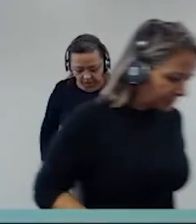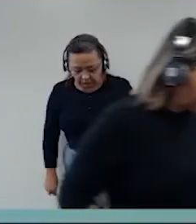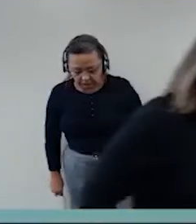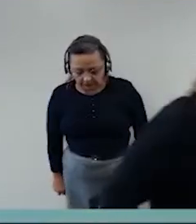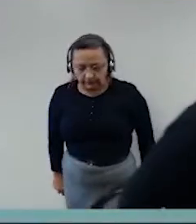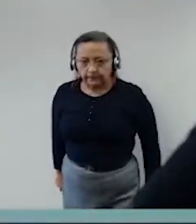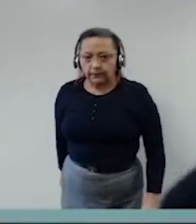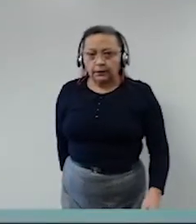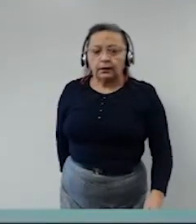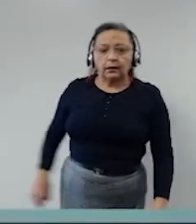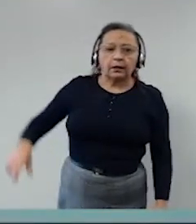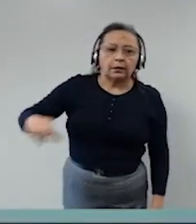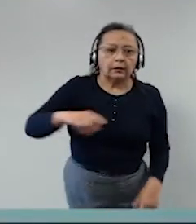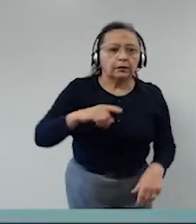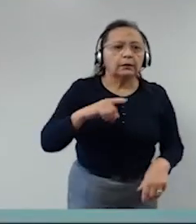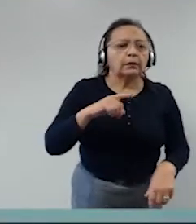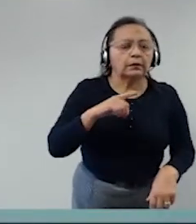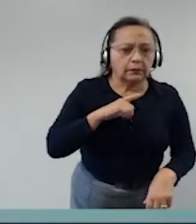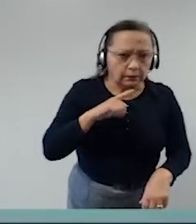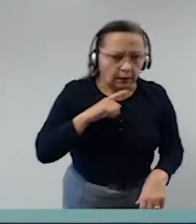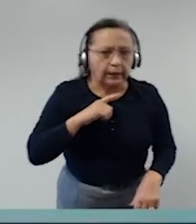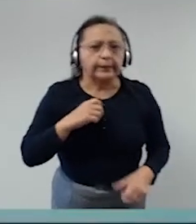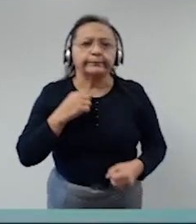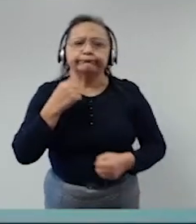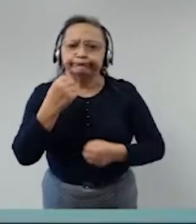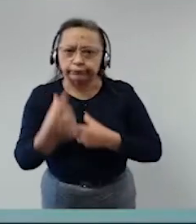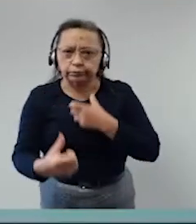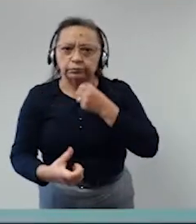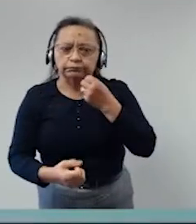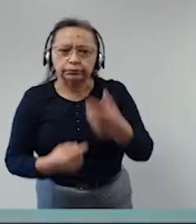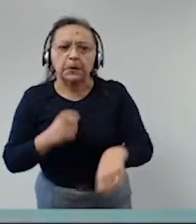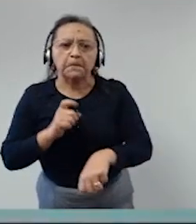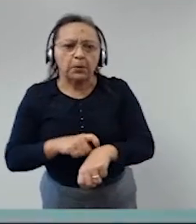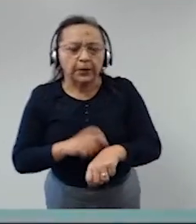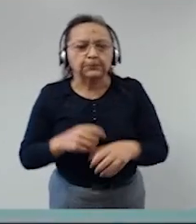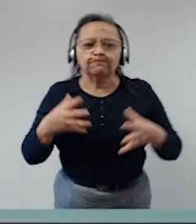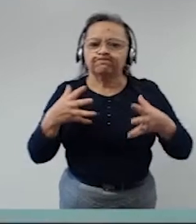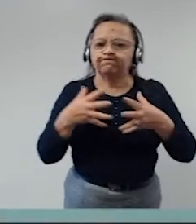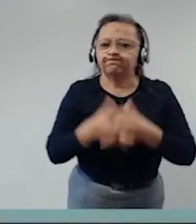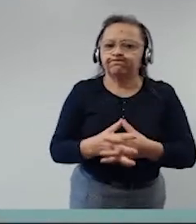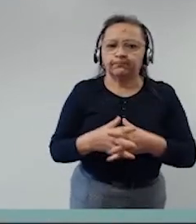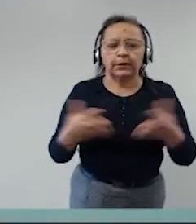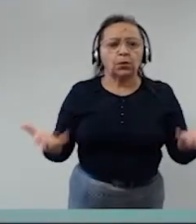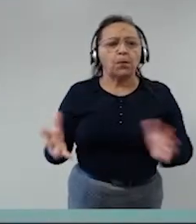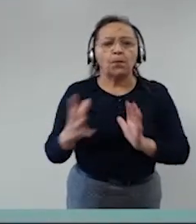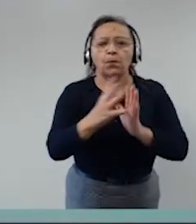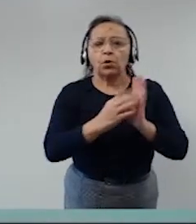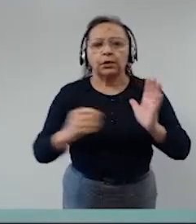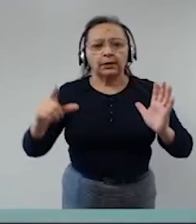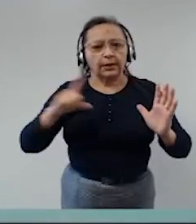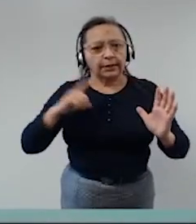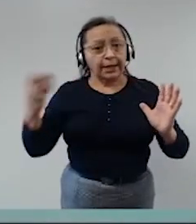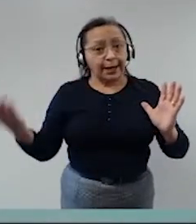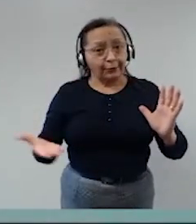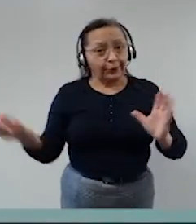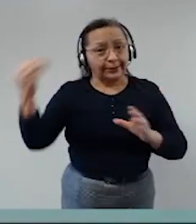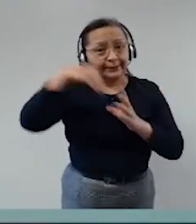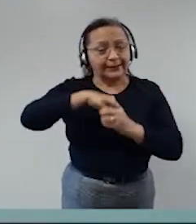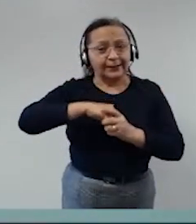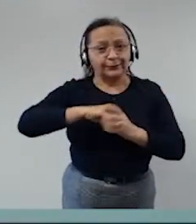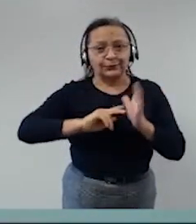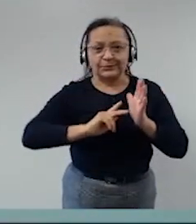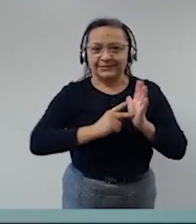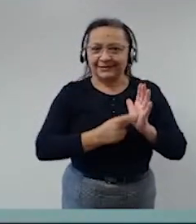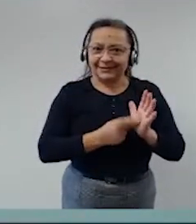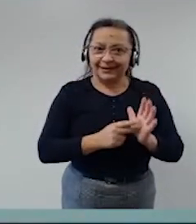3 situações complicadas para o modelo que nós temos de organização sindical. Não só, de